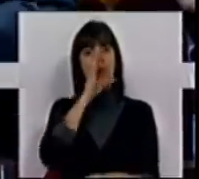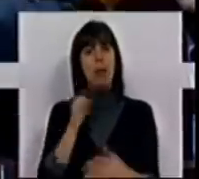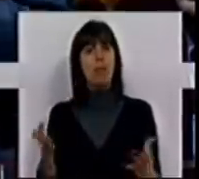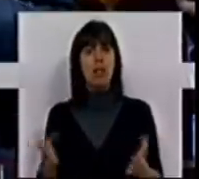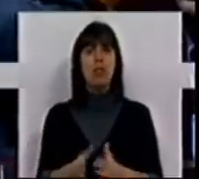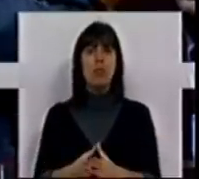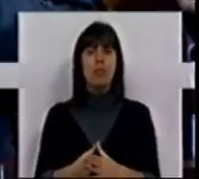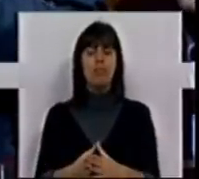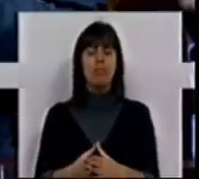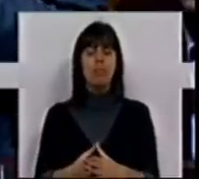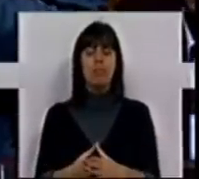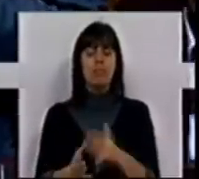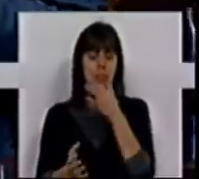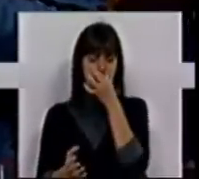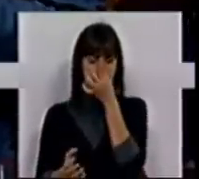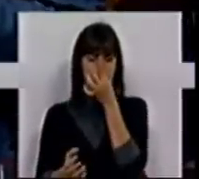Primeiro-Ministro,